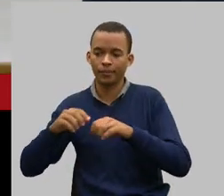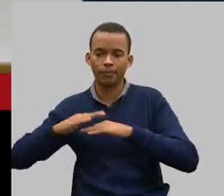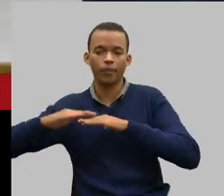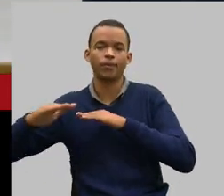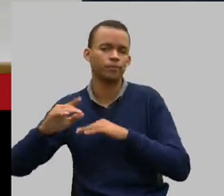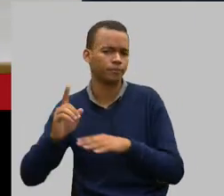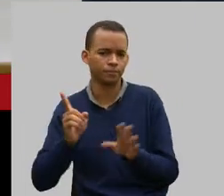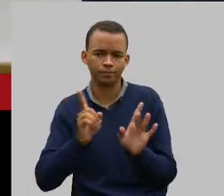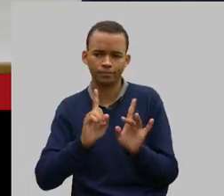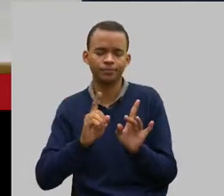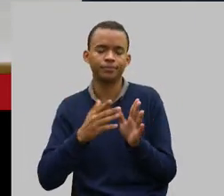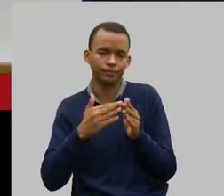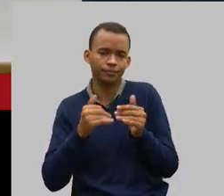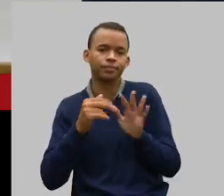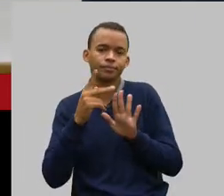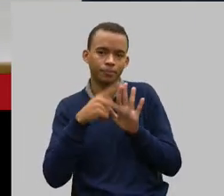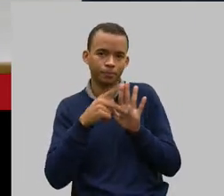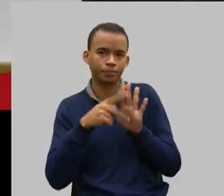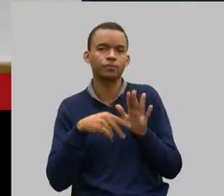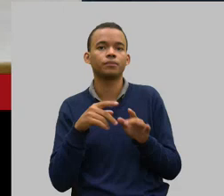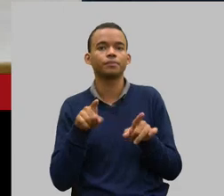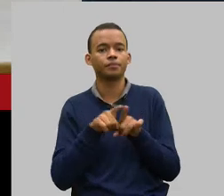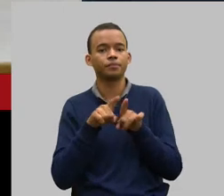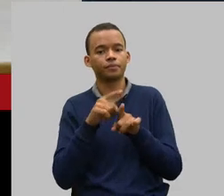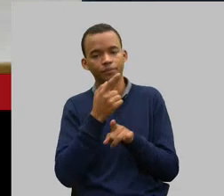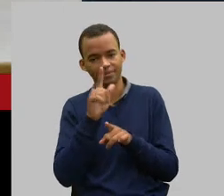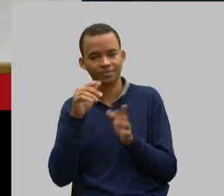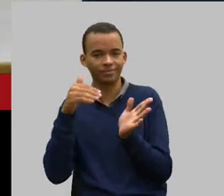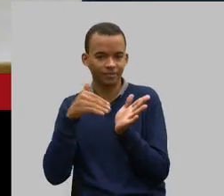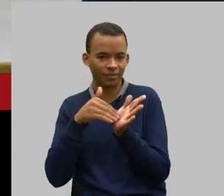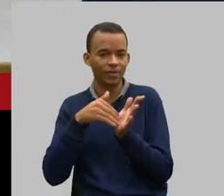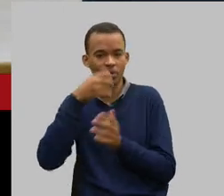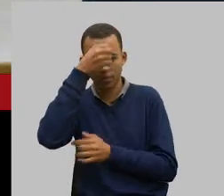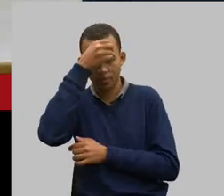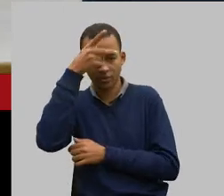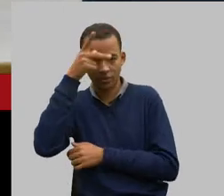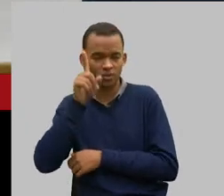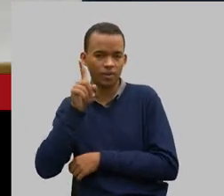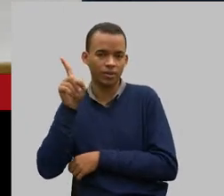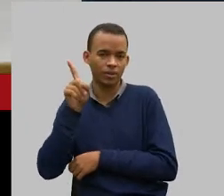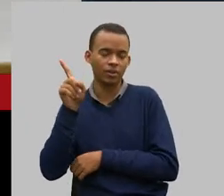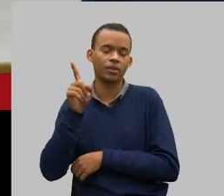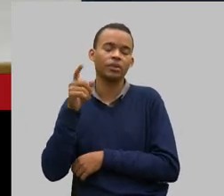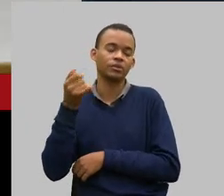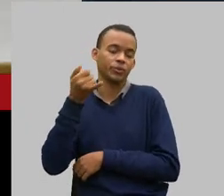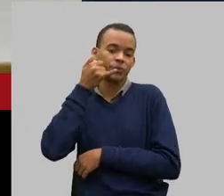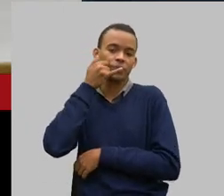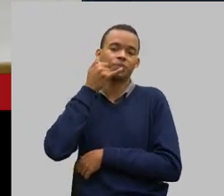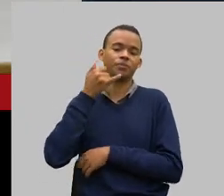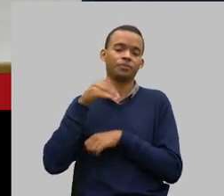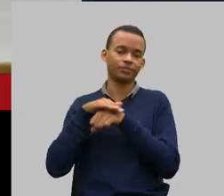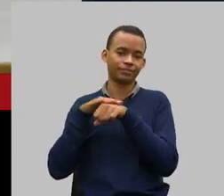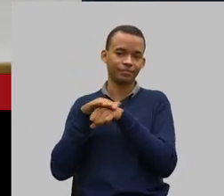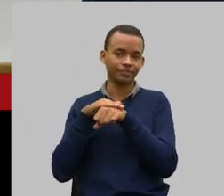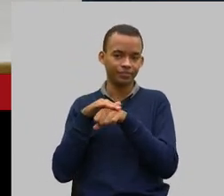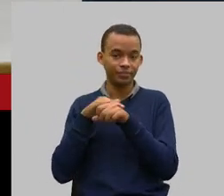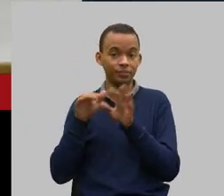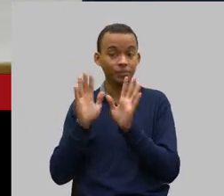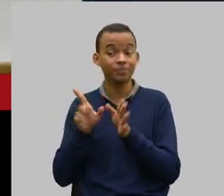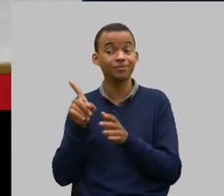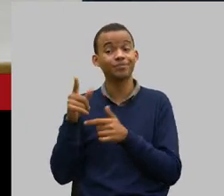Salinas da certificação da cachaça Prefeito quink até já me ligou aqui agora né Nós temos lá um